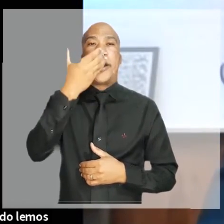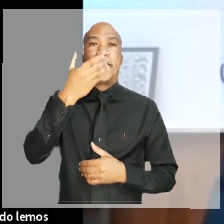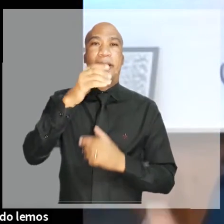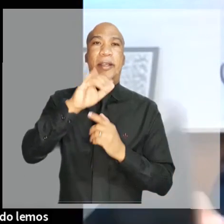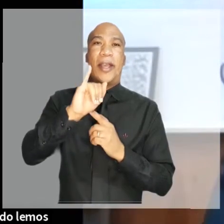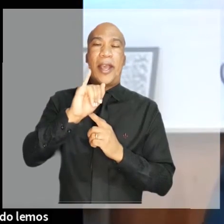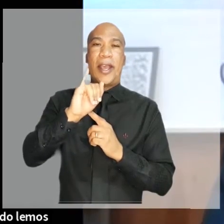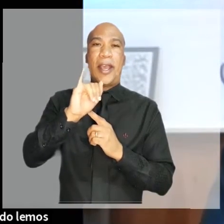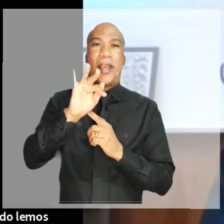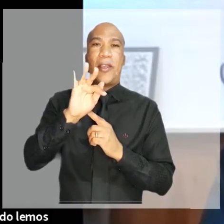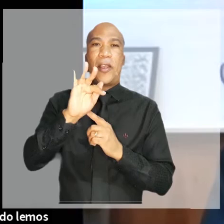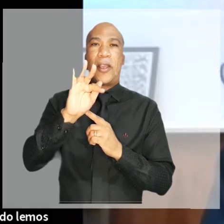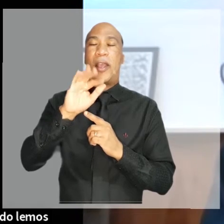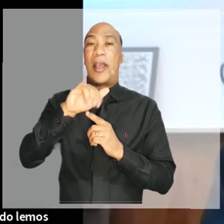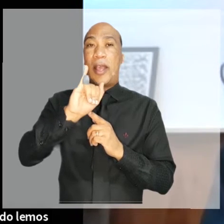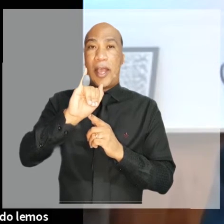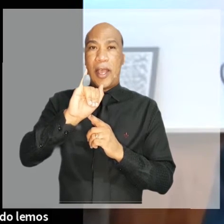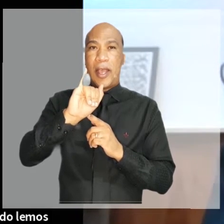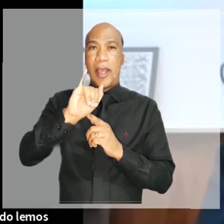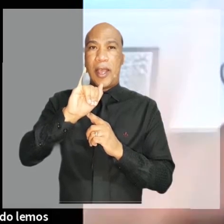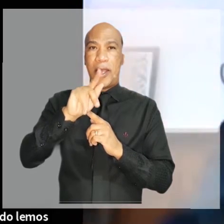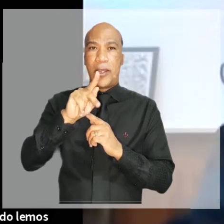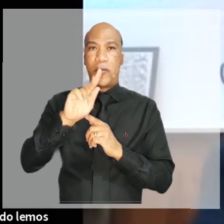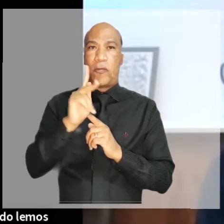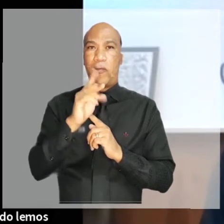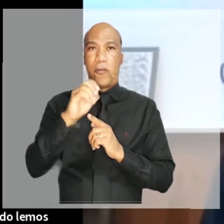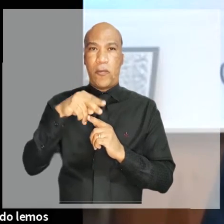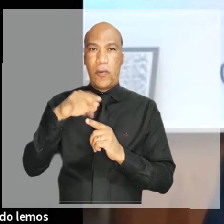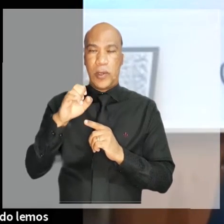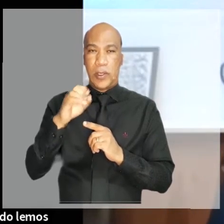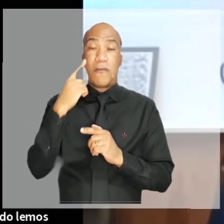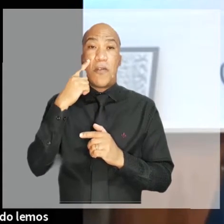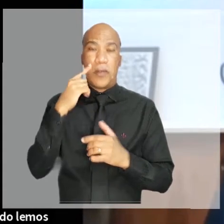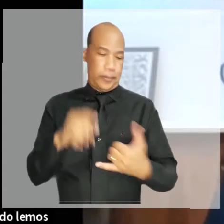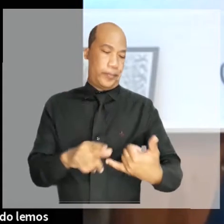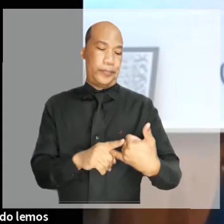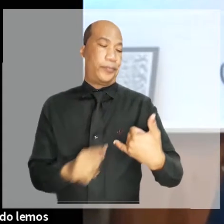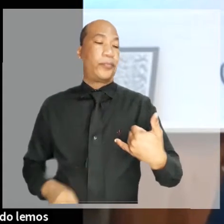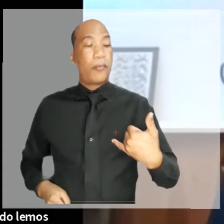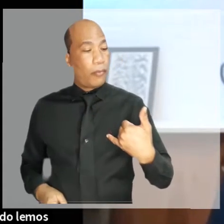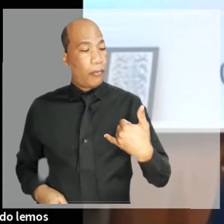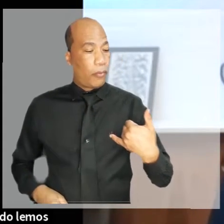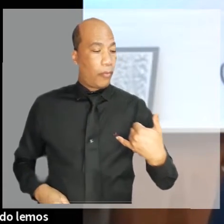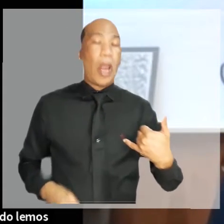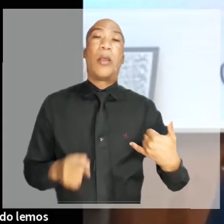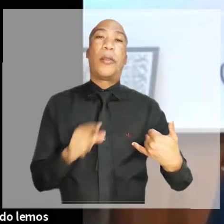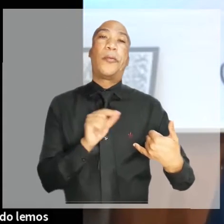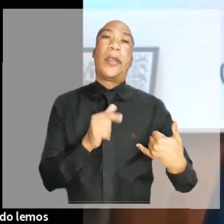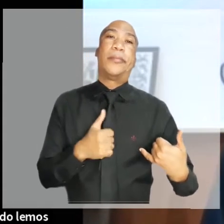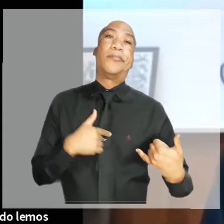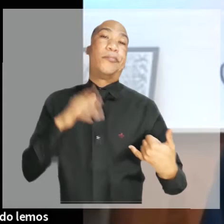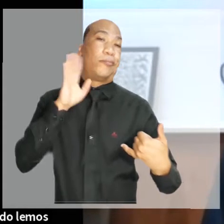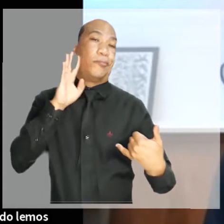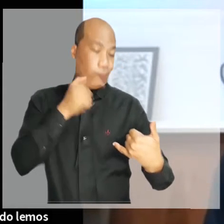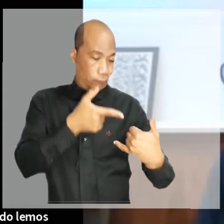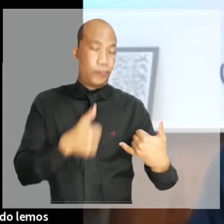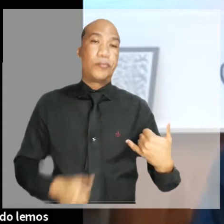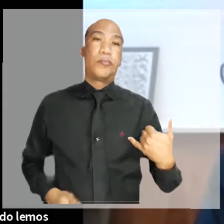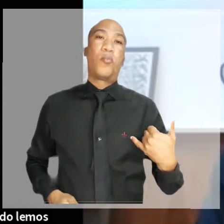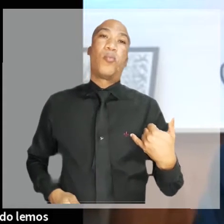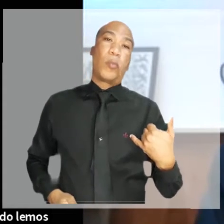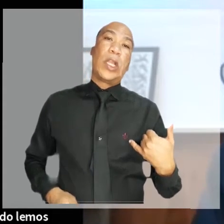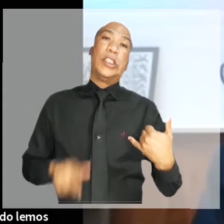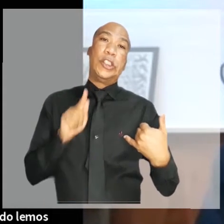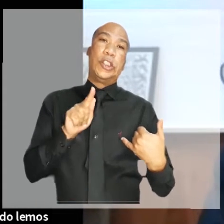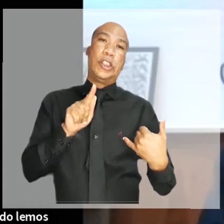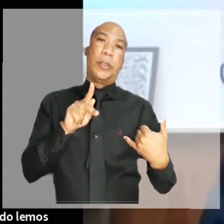posicionamento. Então, seu celular só se orienta com GPS porque teve investimento público. Aí você pega a própria internet, o